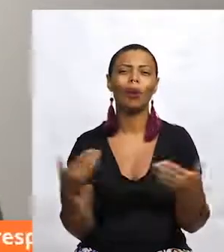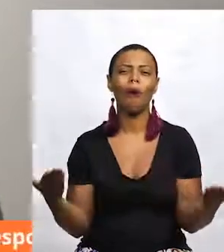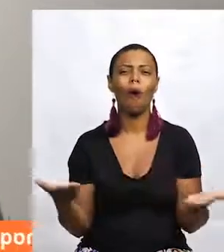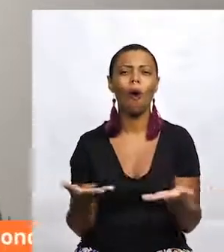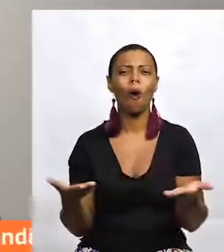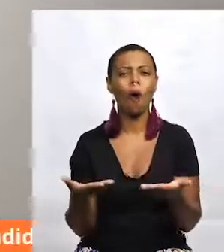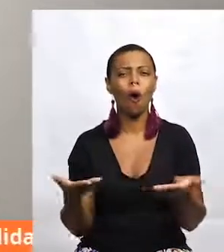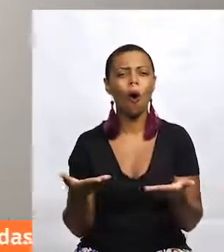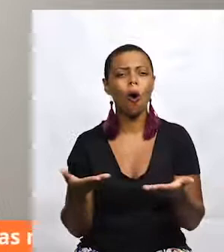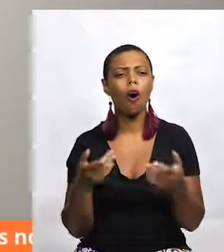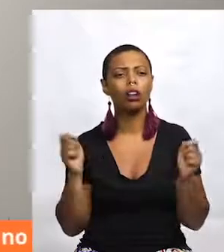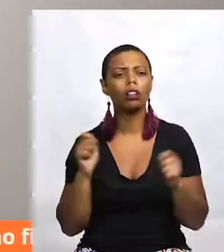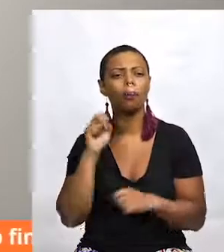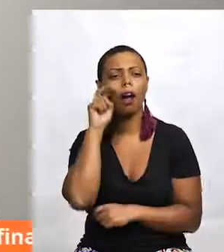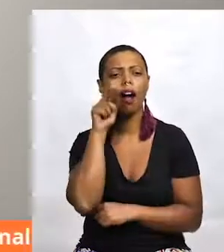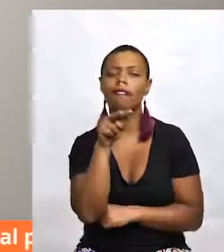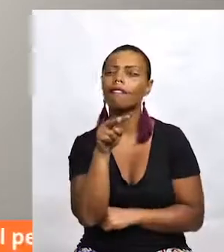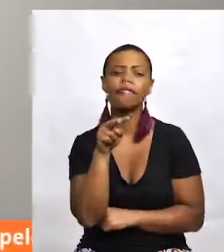um grande